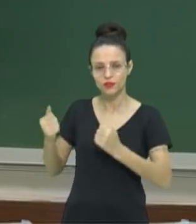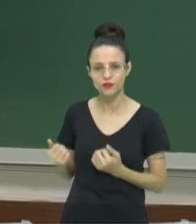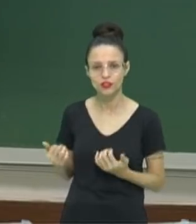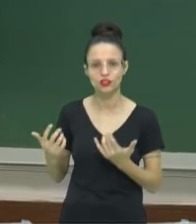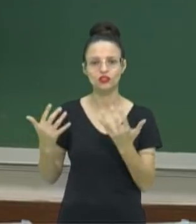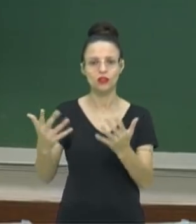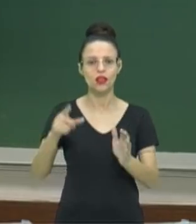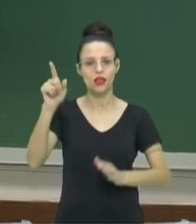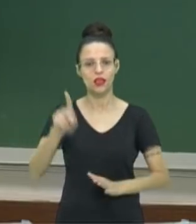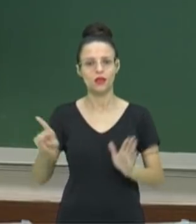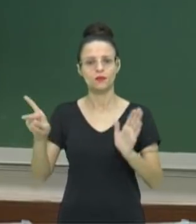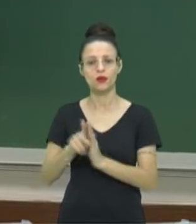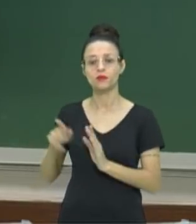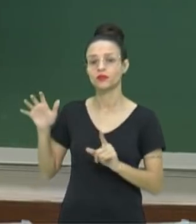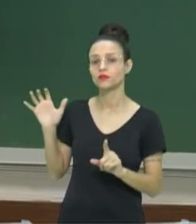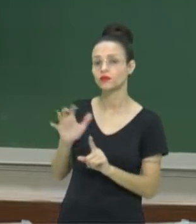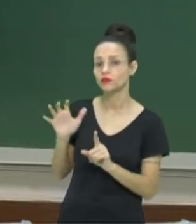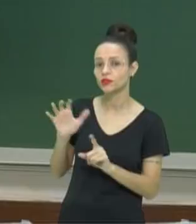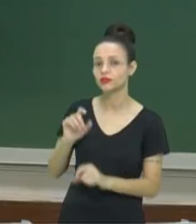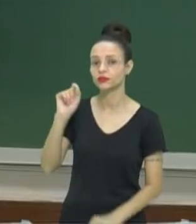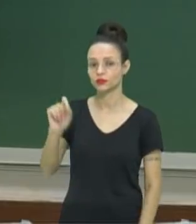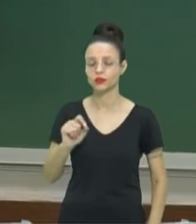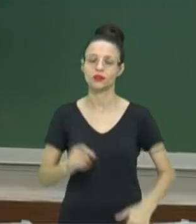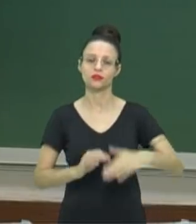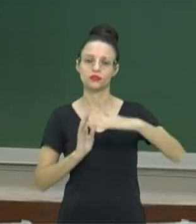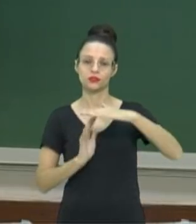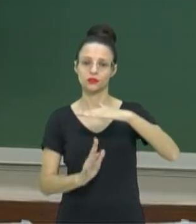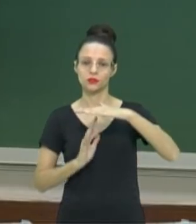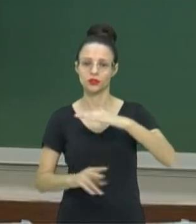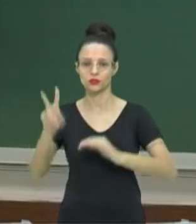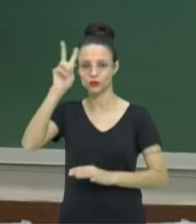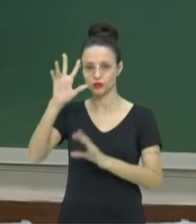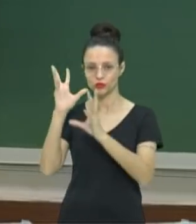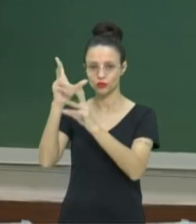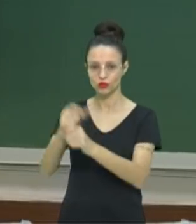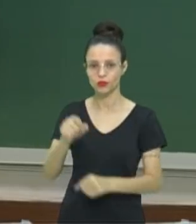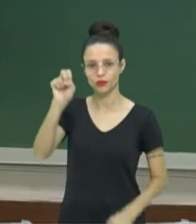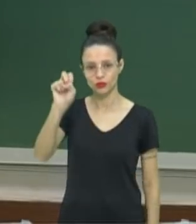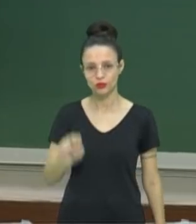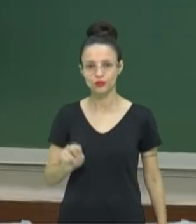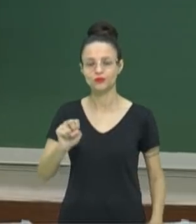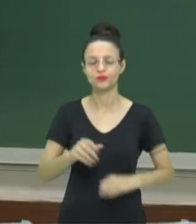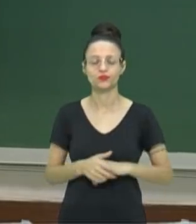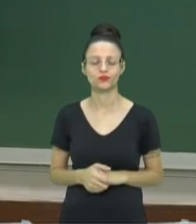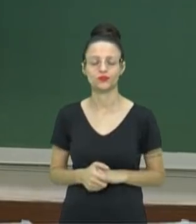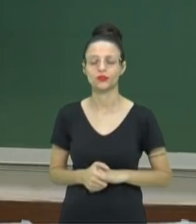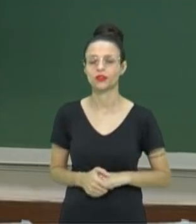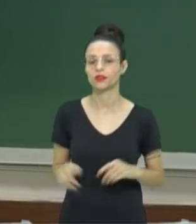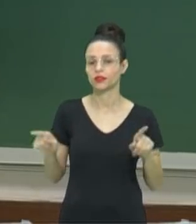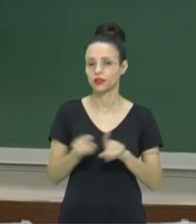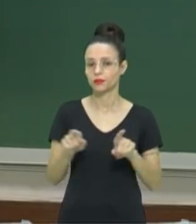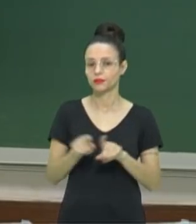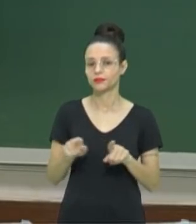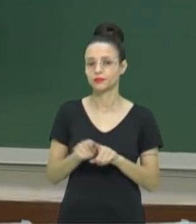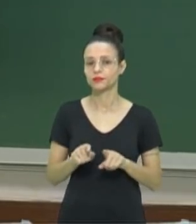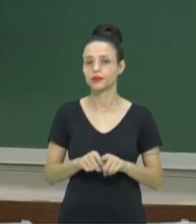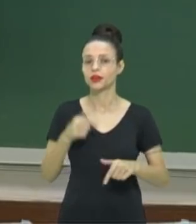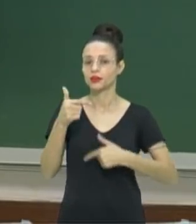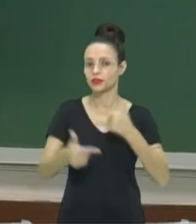vegetais, vem ali da influência da imigração historicamente na região sul e utilizando ali a mão de